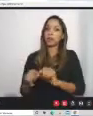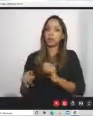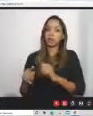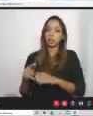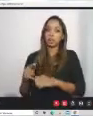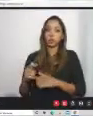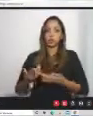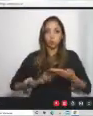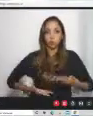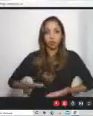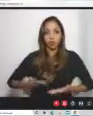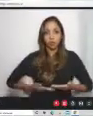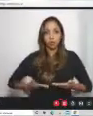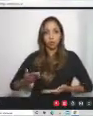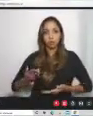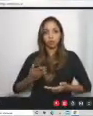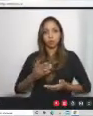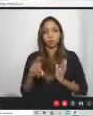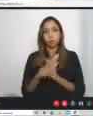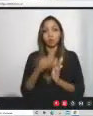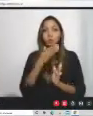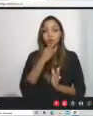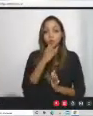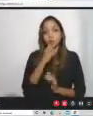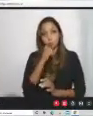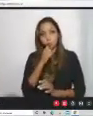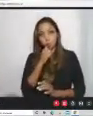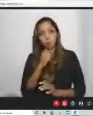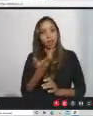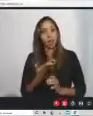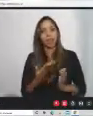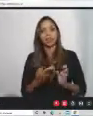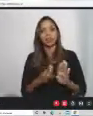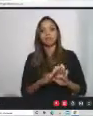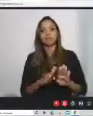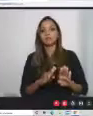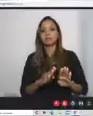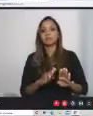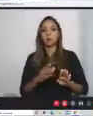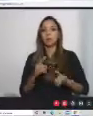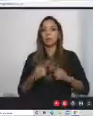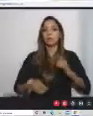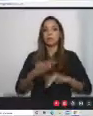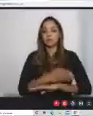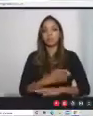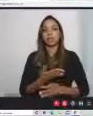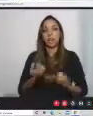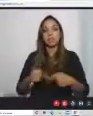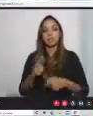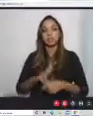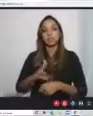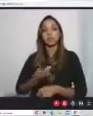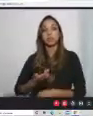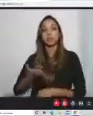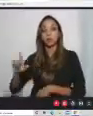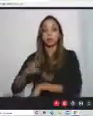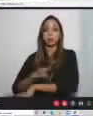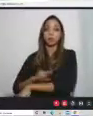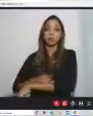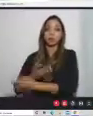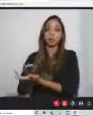aí os funcionários precisam utilizar o banheiro ou da recepção ou de uma sala lá da enfermaria. Então, às vezes tem paciente, tem que aguardar para